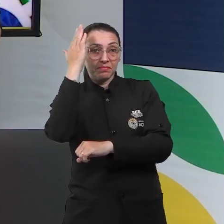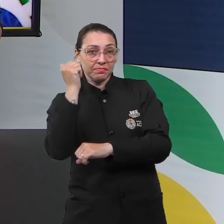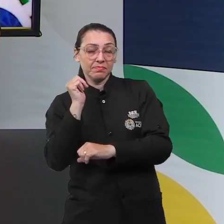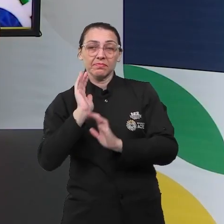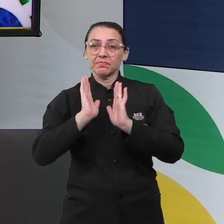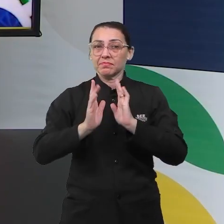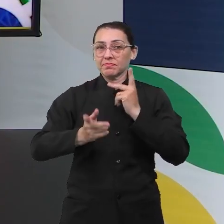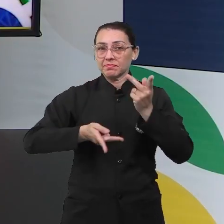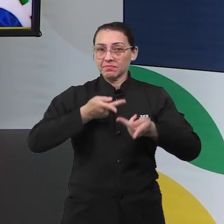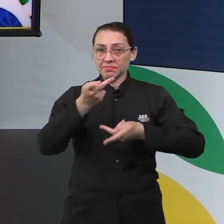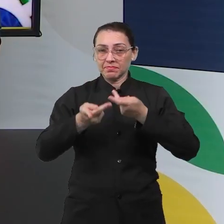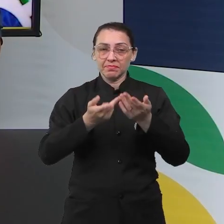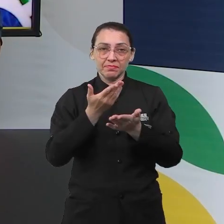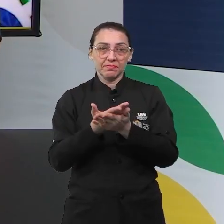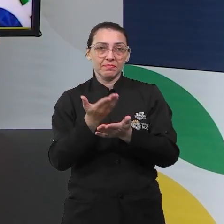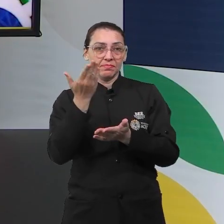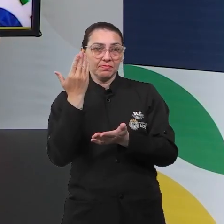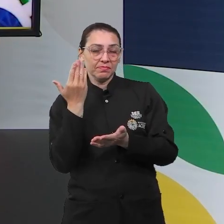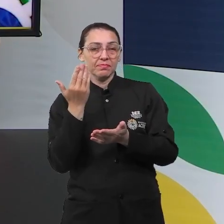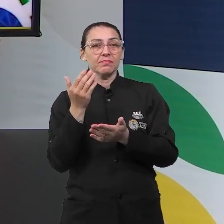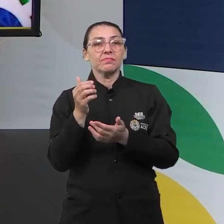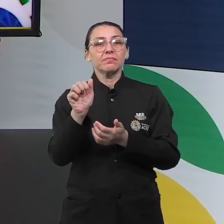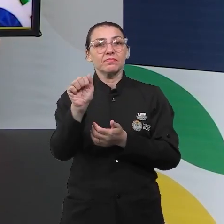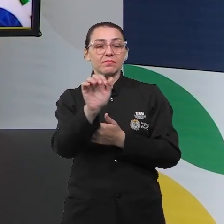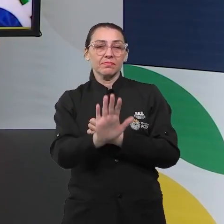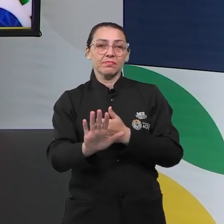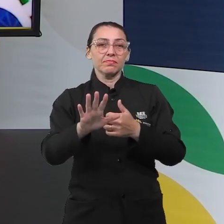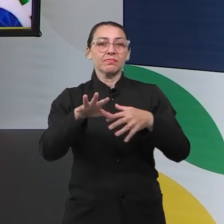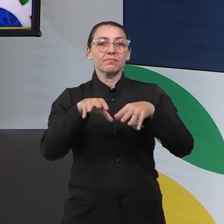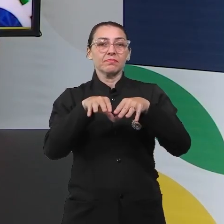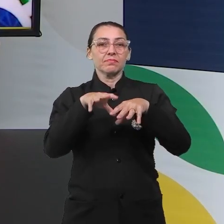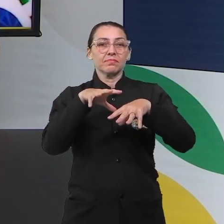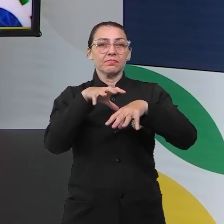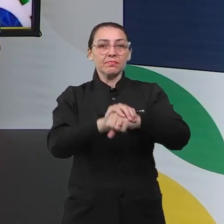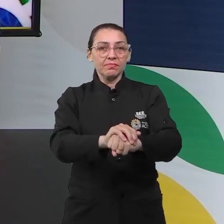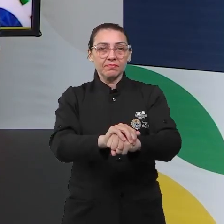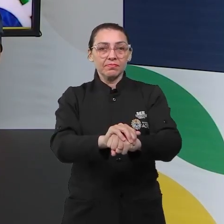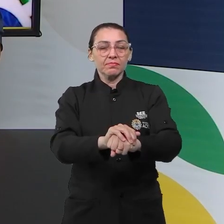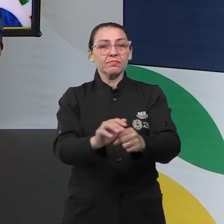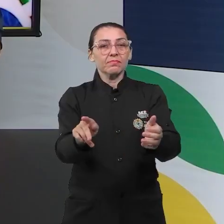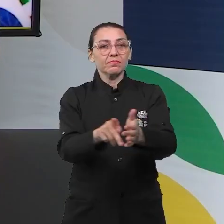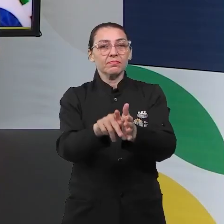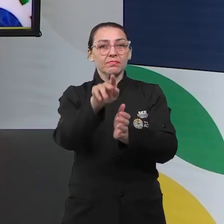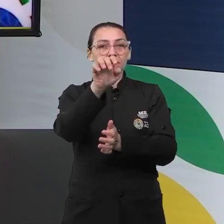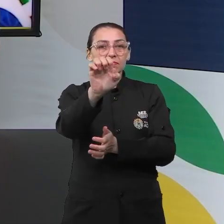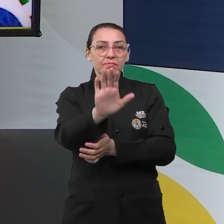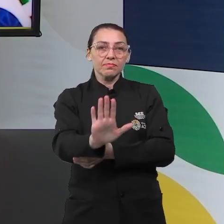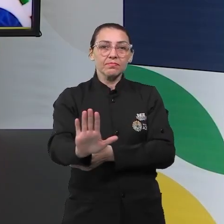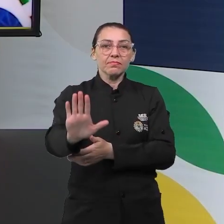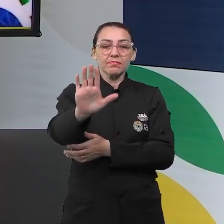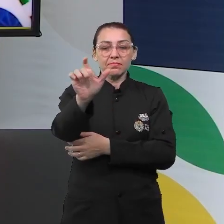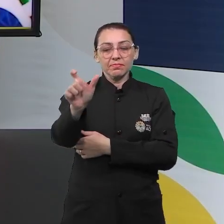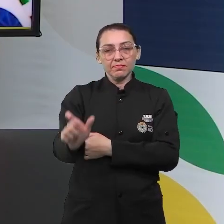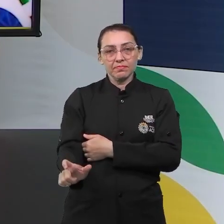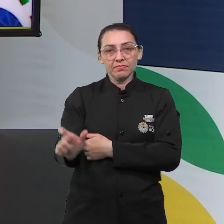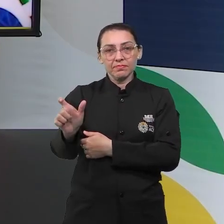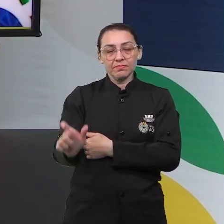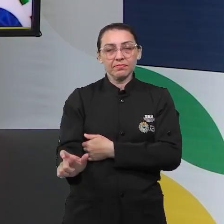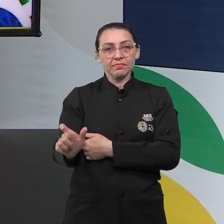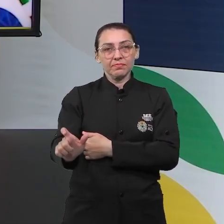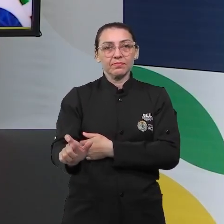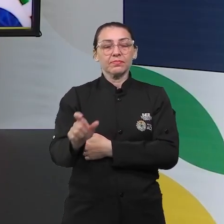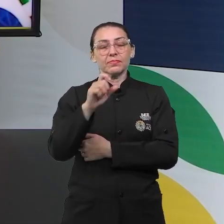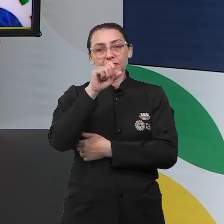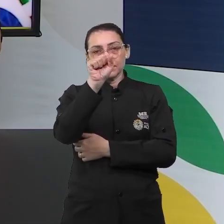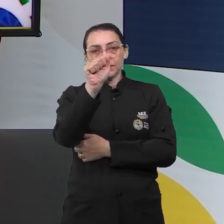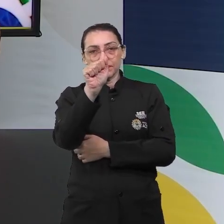eu já falei em aula anterior. A América ela foi colonizada por europeus. E os europeus colonizaram